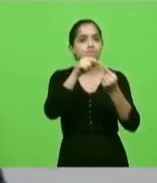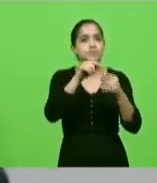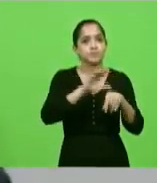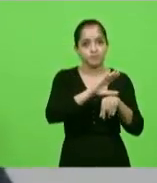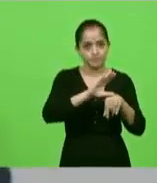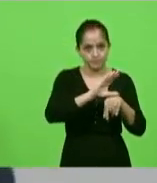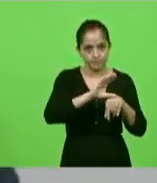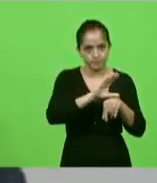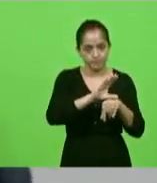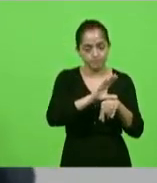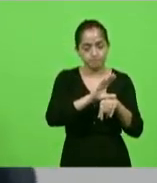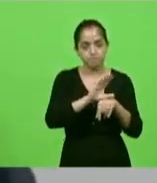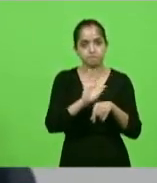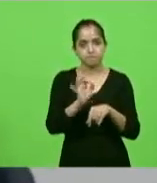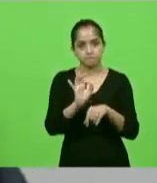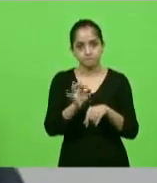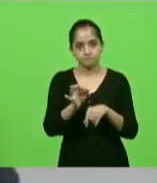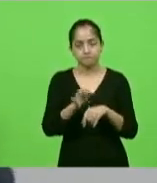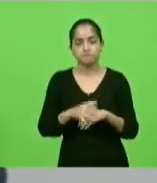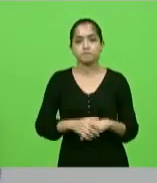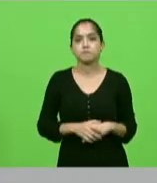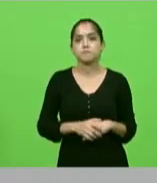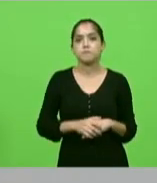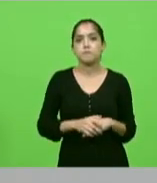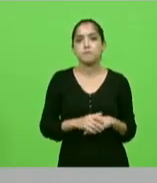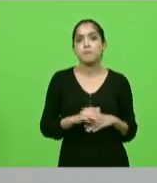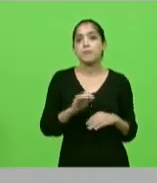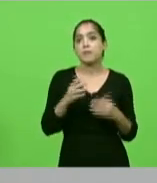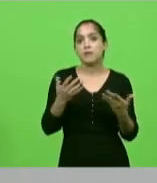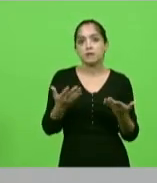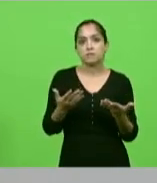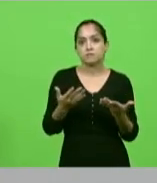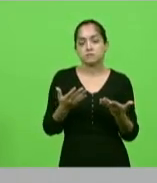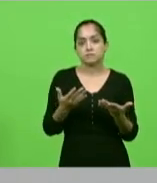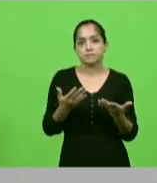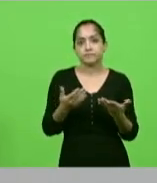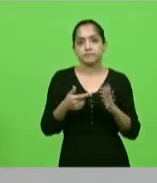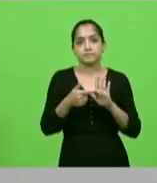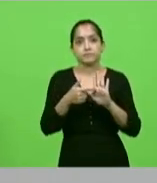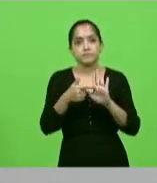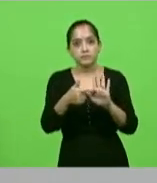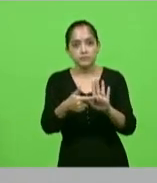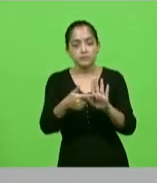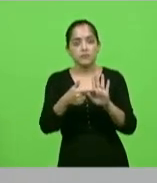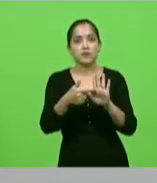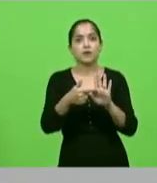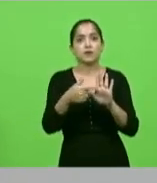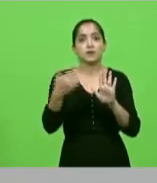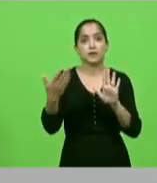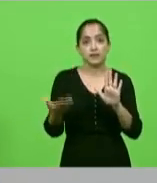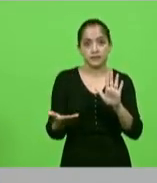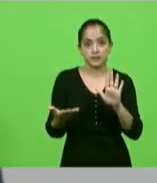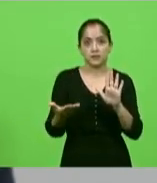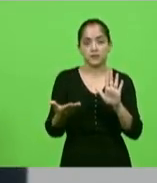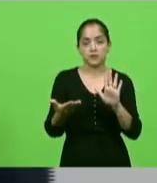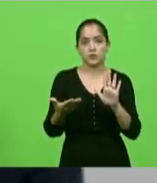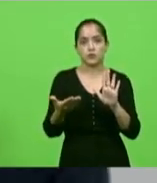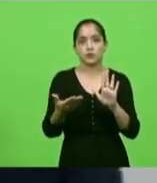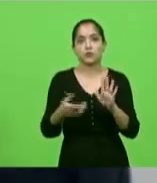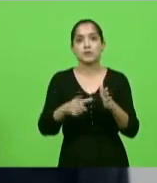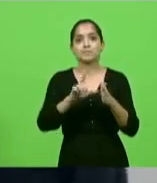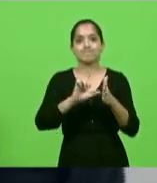Constituição. Certo? Nos exatos termos de que não admite-se a expansão daquilo que